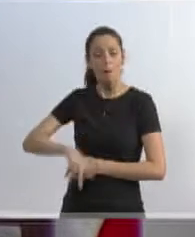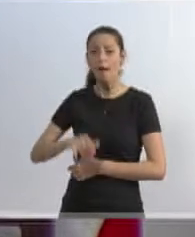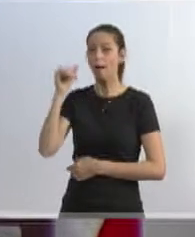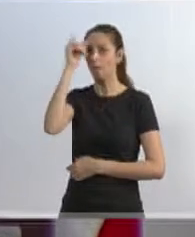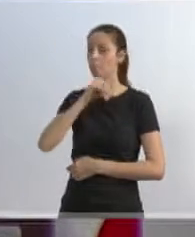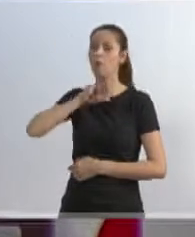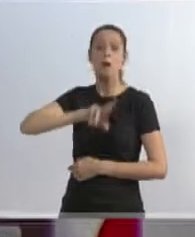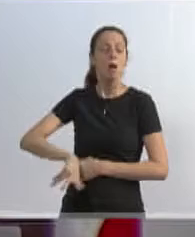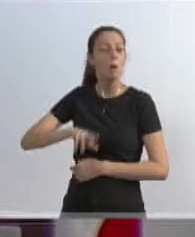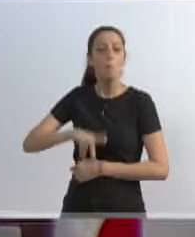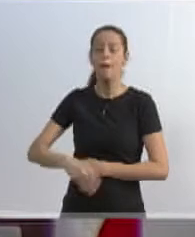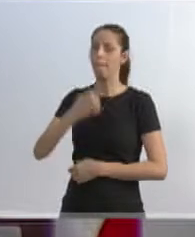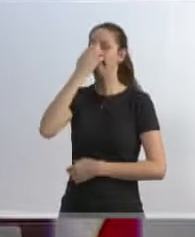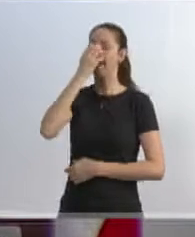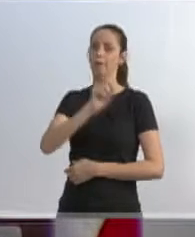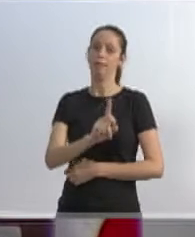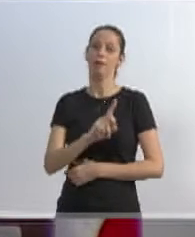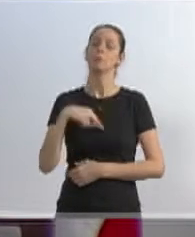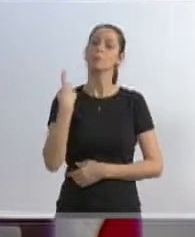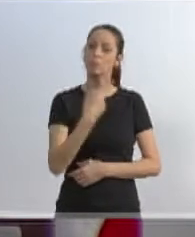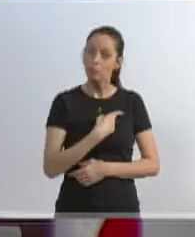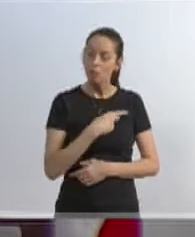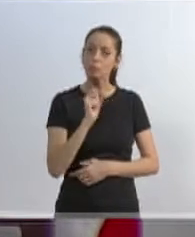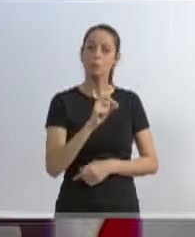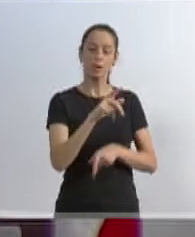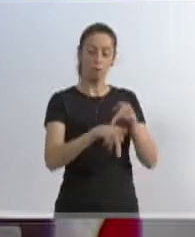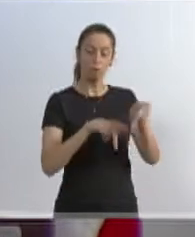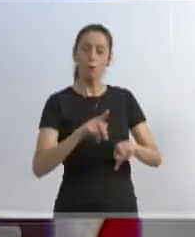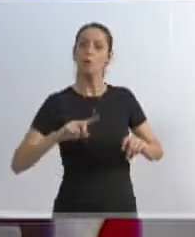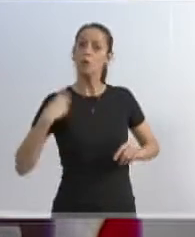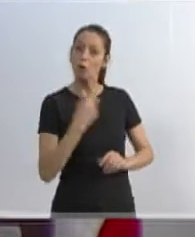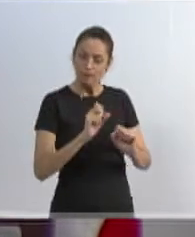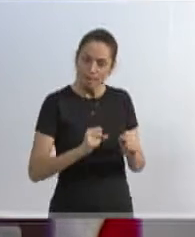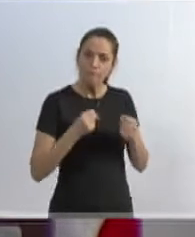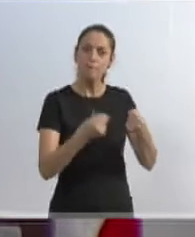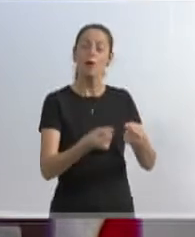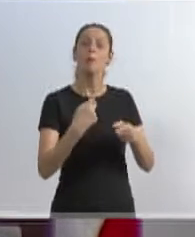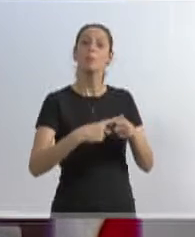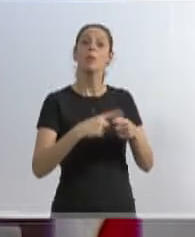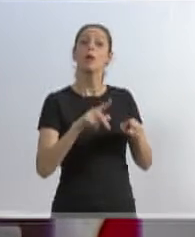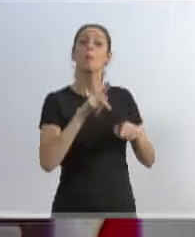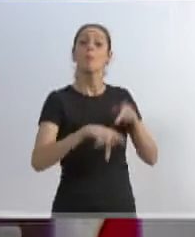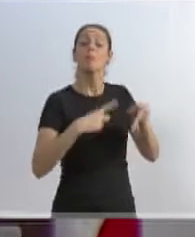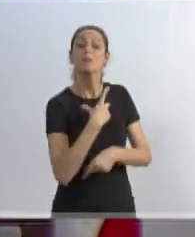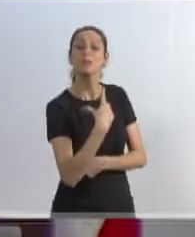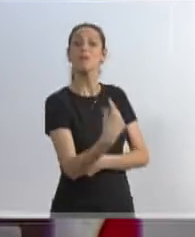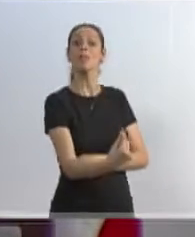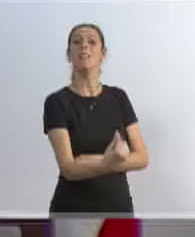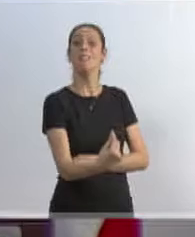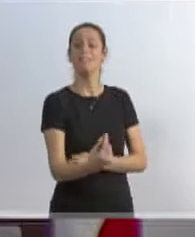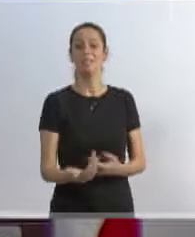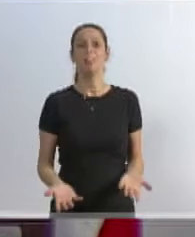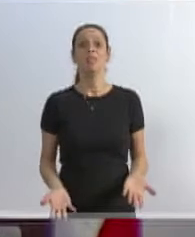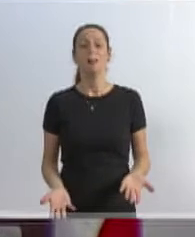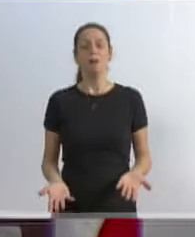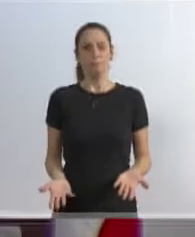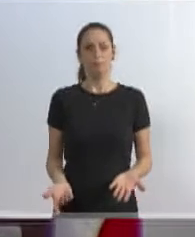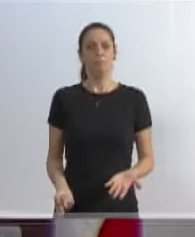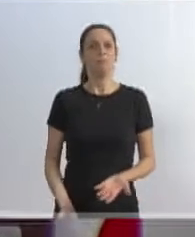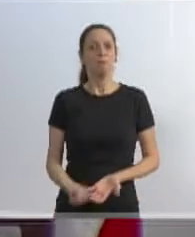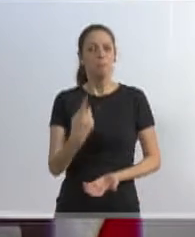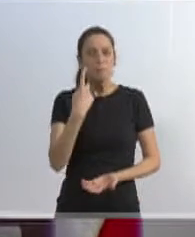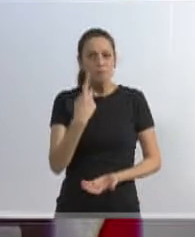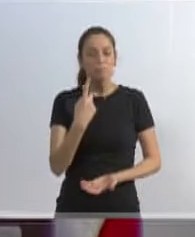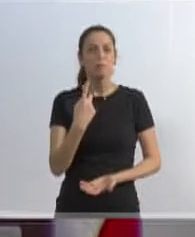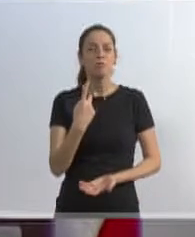nossa comunidade defendeu o vereador matias o nosso público aqueles que votarem acreditar no nosso sangue nós e agora simplesmente por um